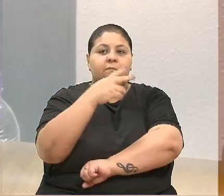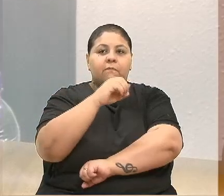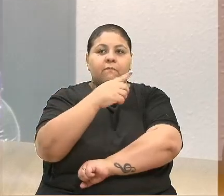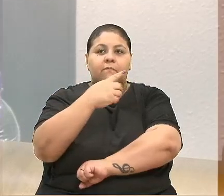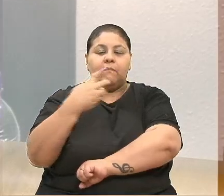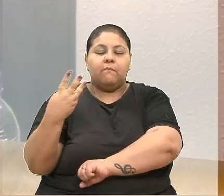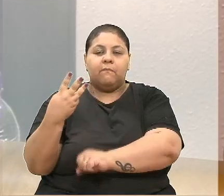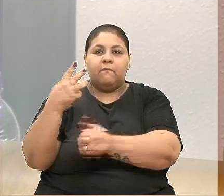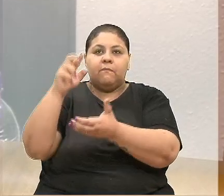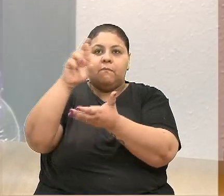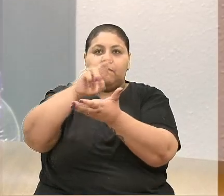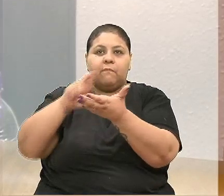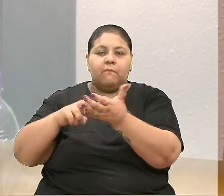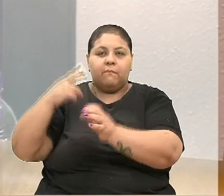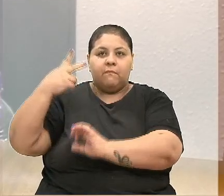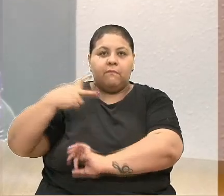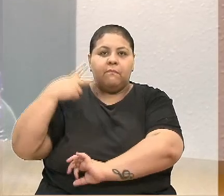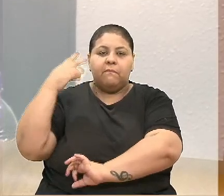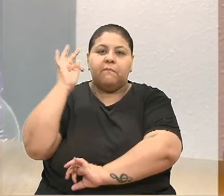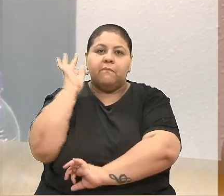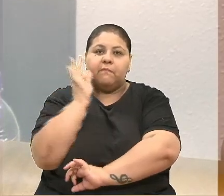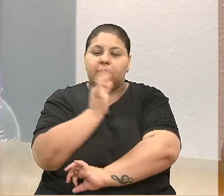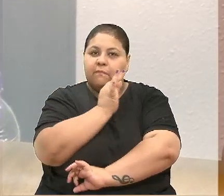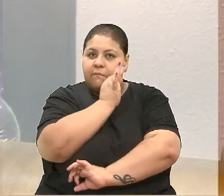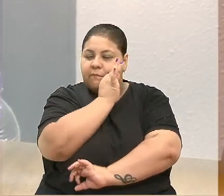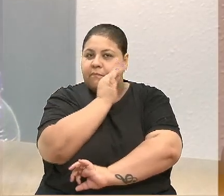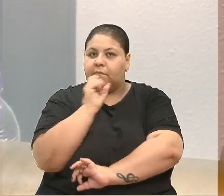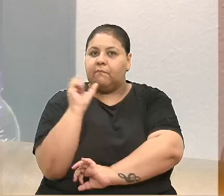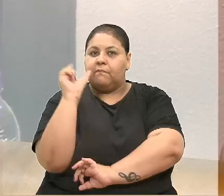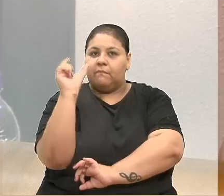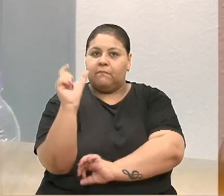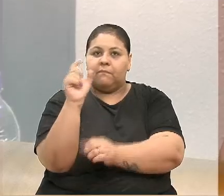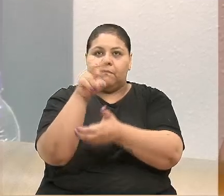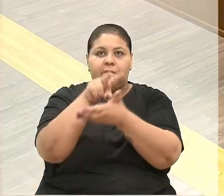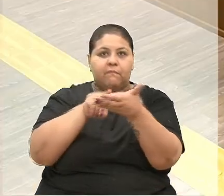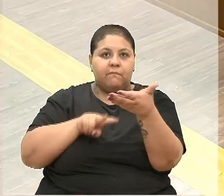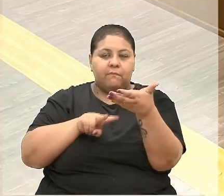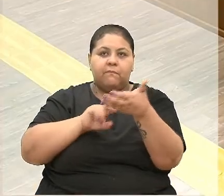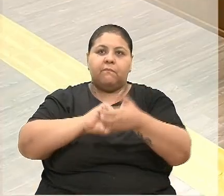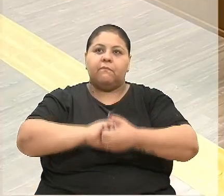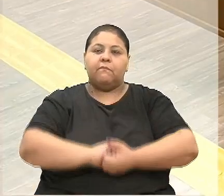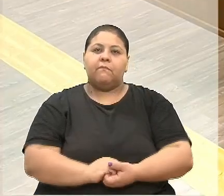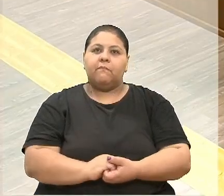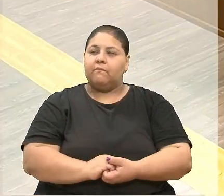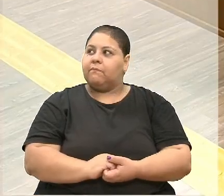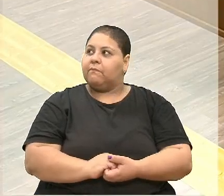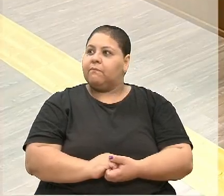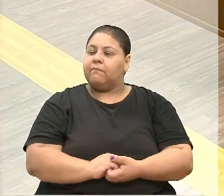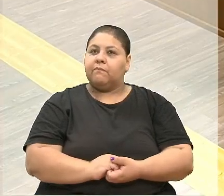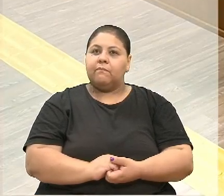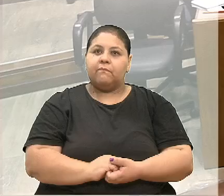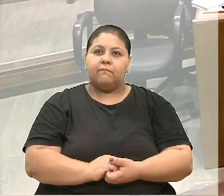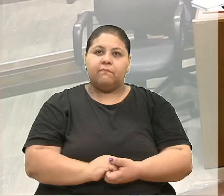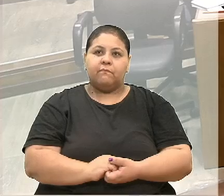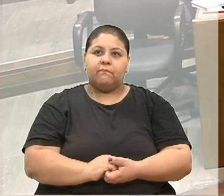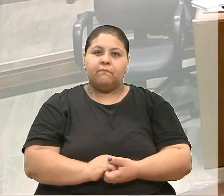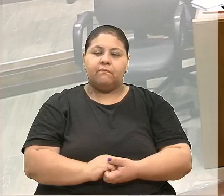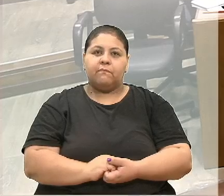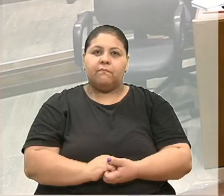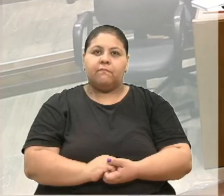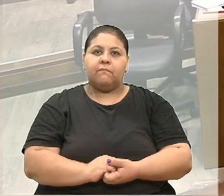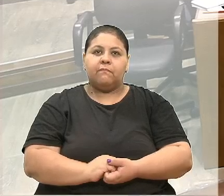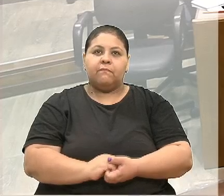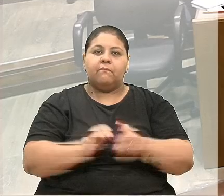A relatora é a vereadora Tatiane Frisso. Com a palavra a relatora para a leitura do parecer. O parecer